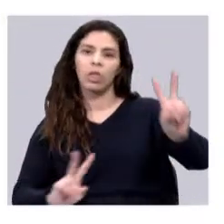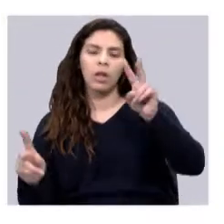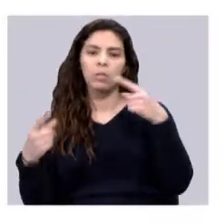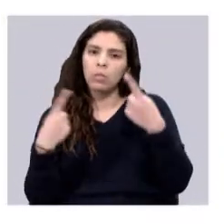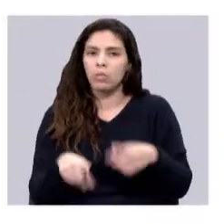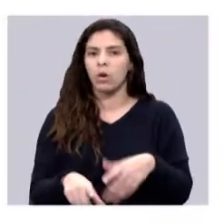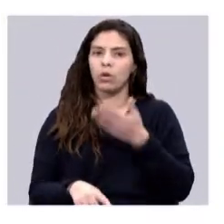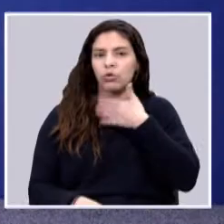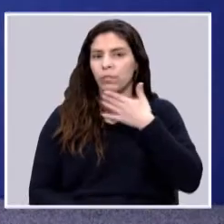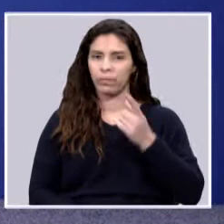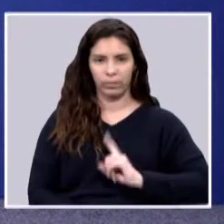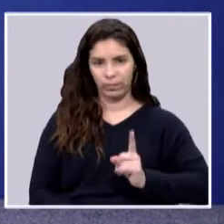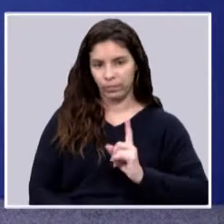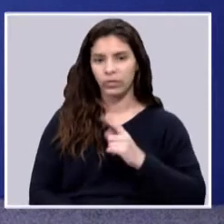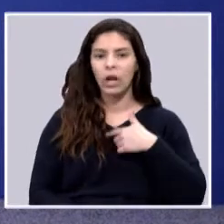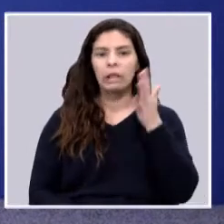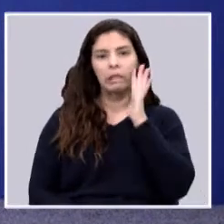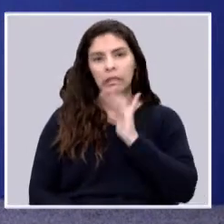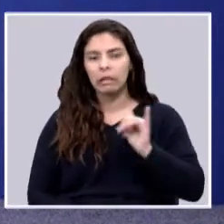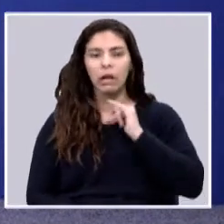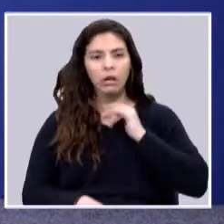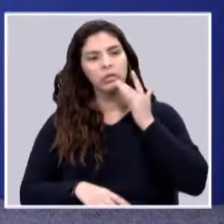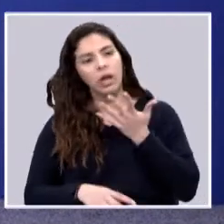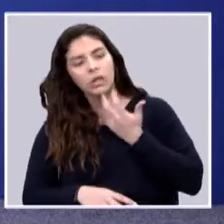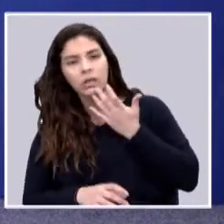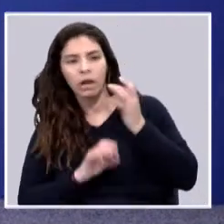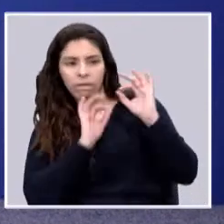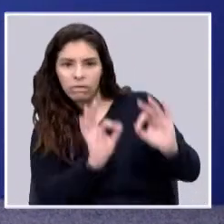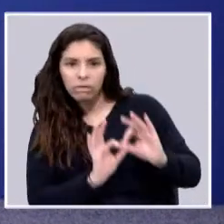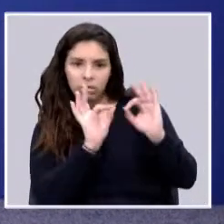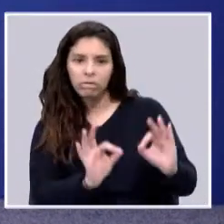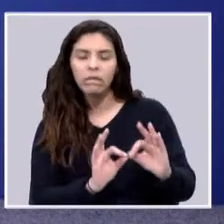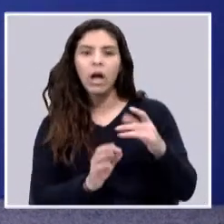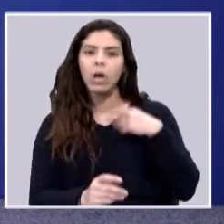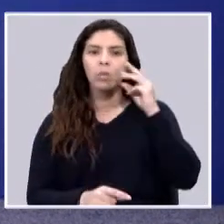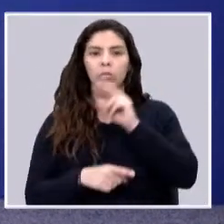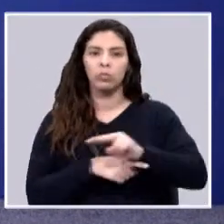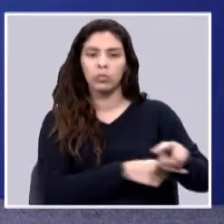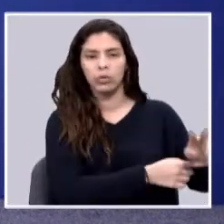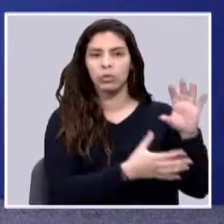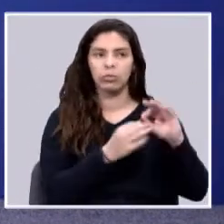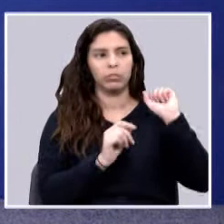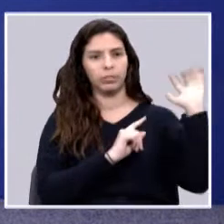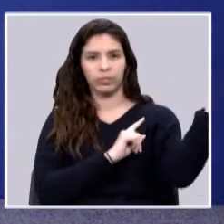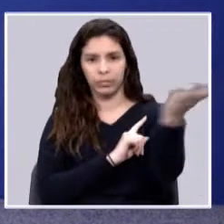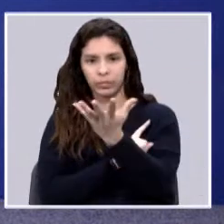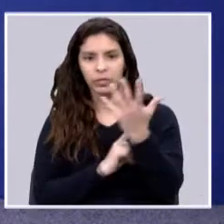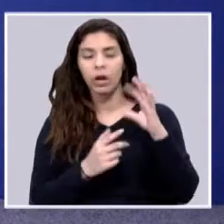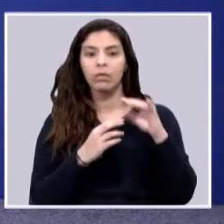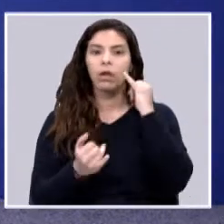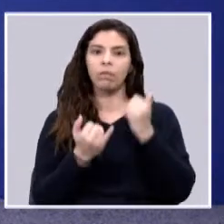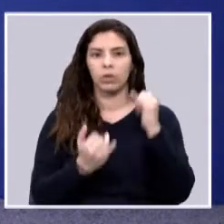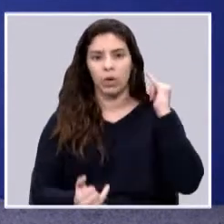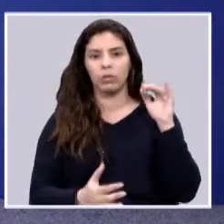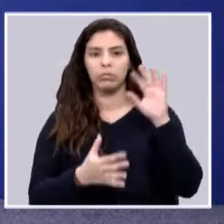Apreciar só não basta, é preciso ter atenção à conservação dos locais. É este o lema do Museu da Paisagem, que é